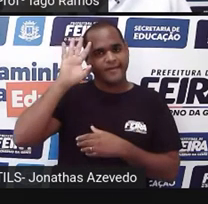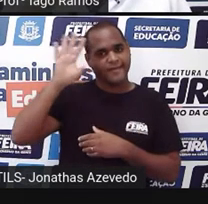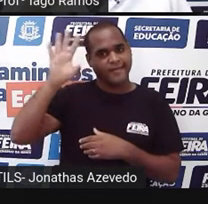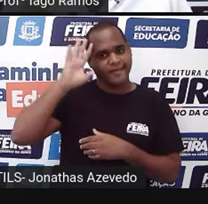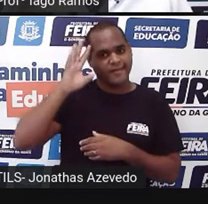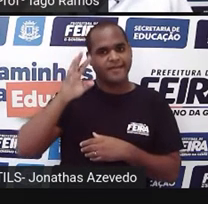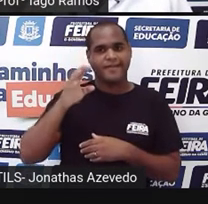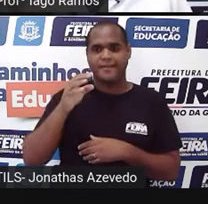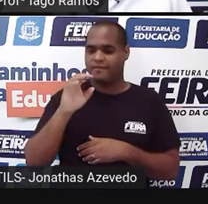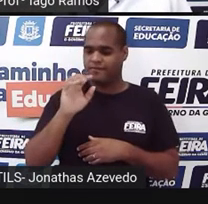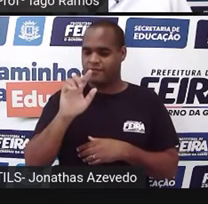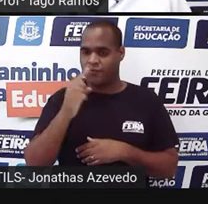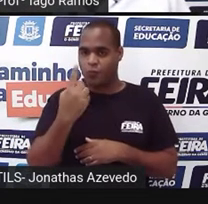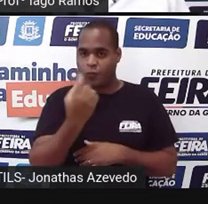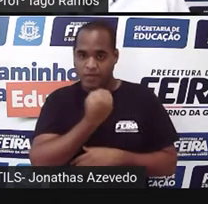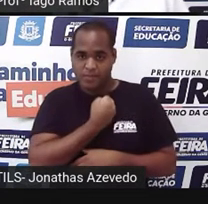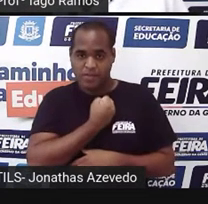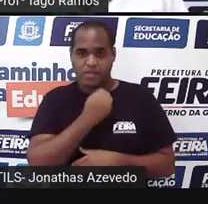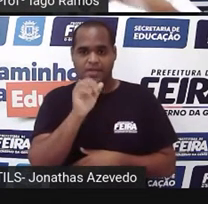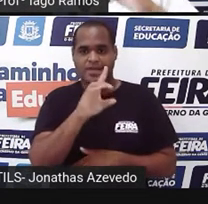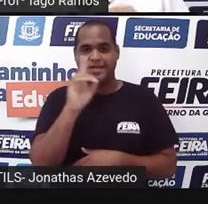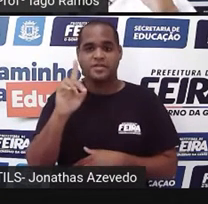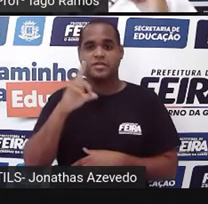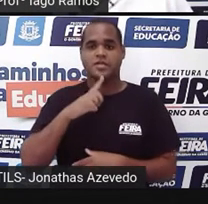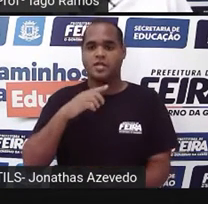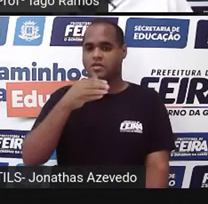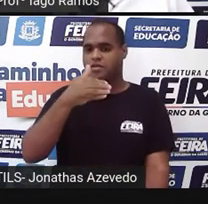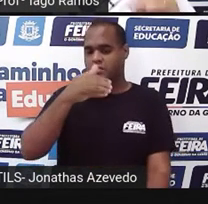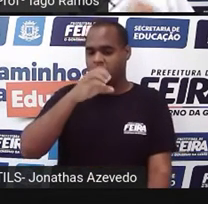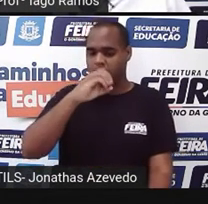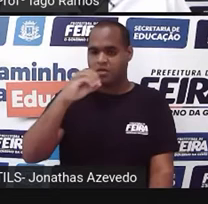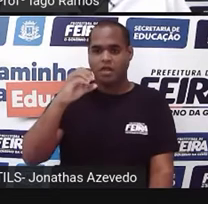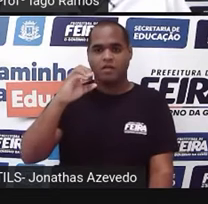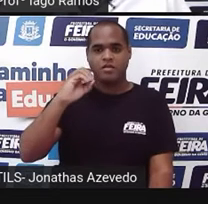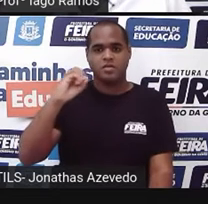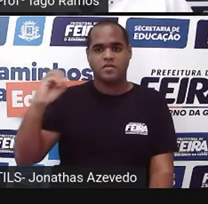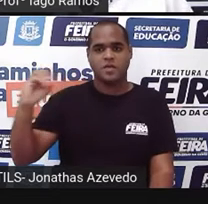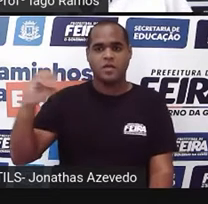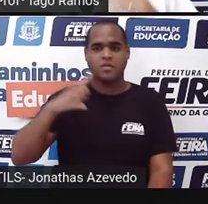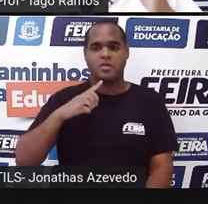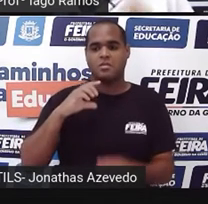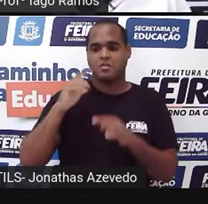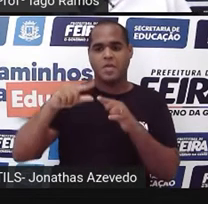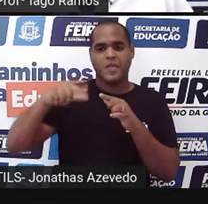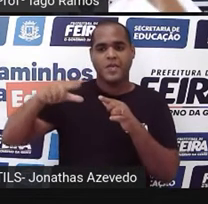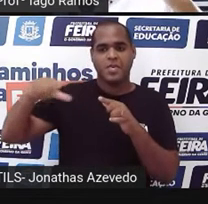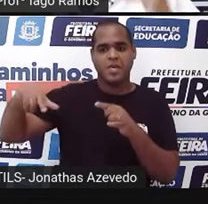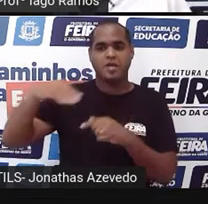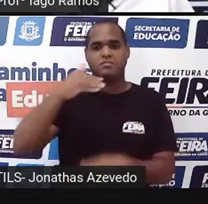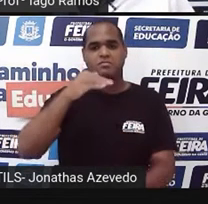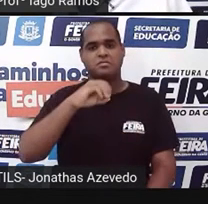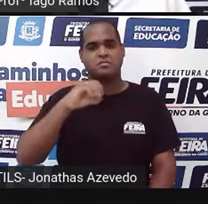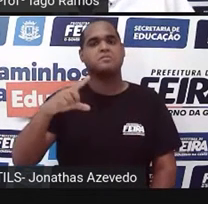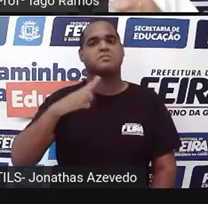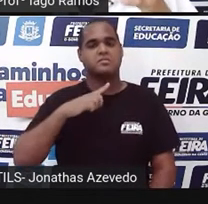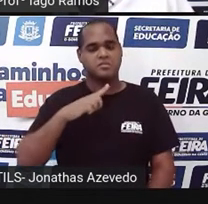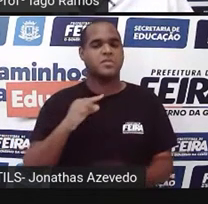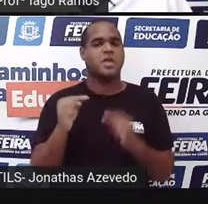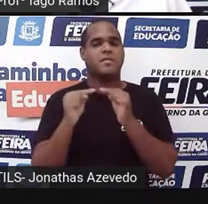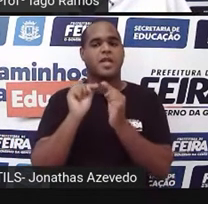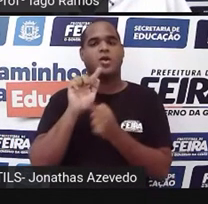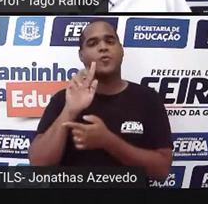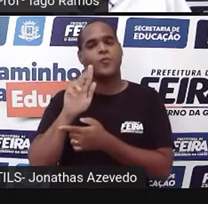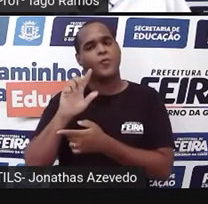número um EA direita dele tem 6 zeros tenta imaginar isso aí esse é o número